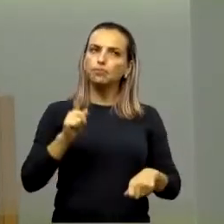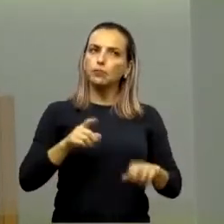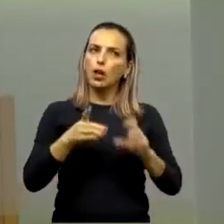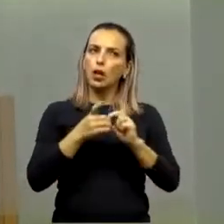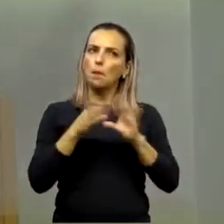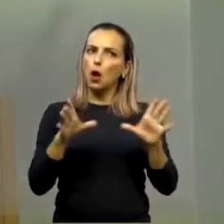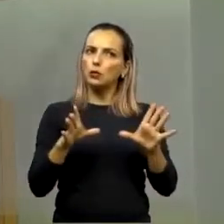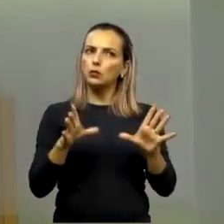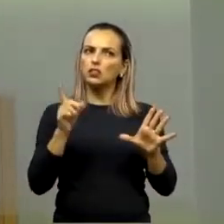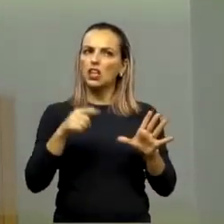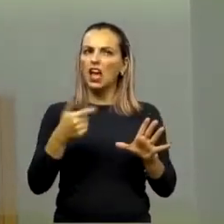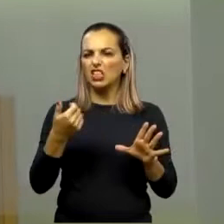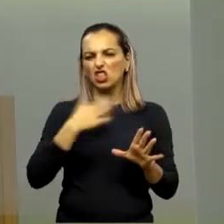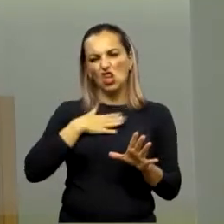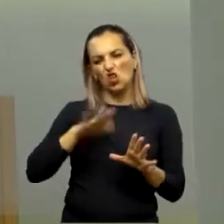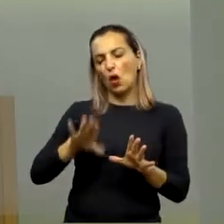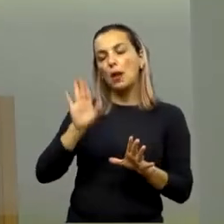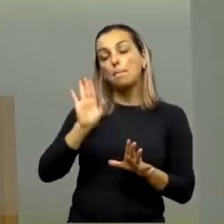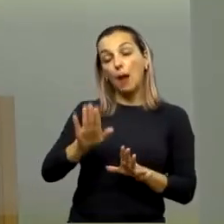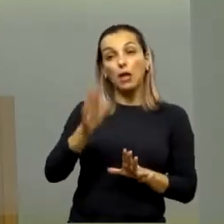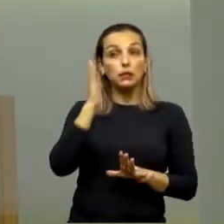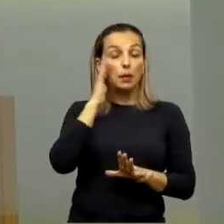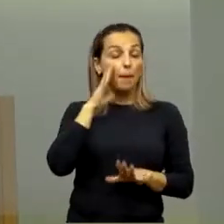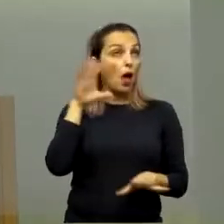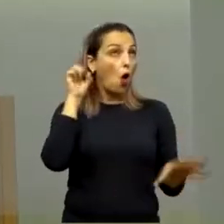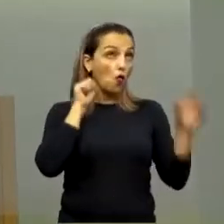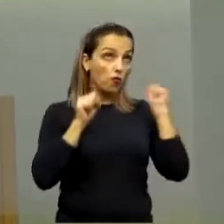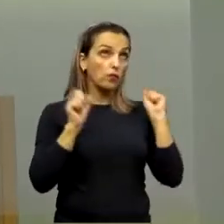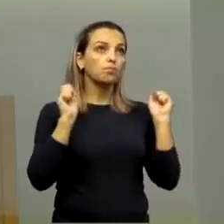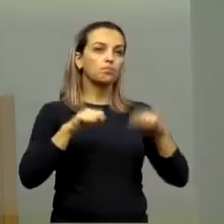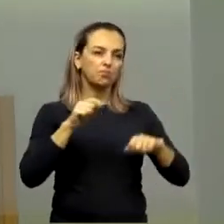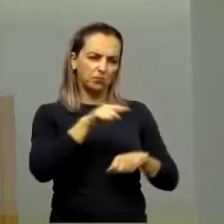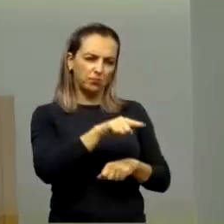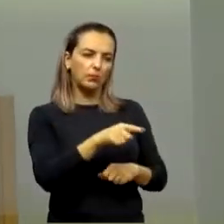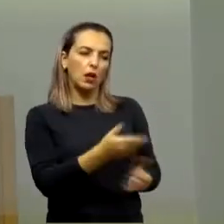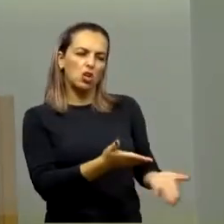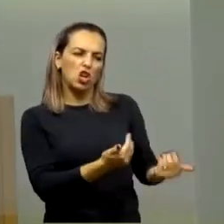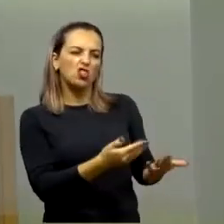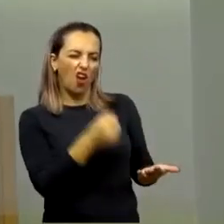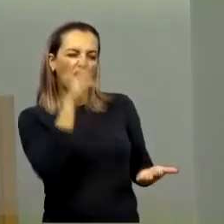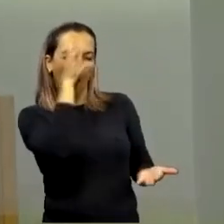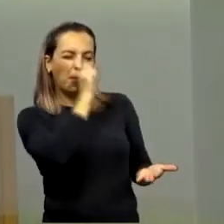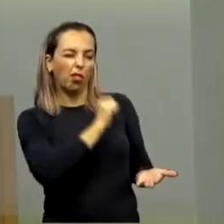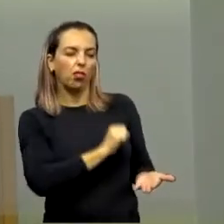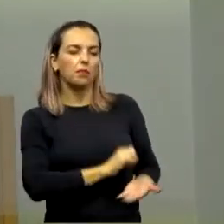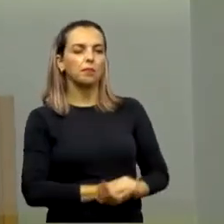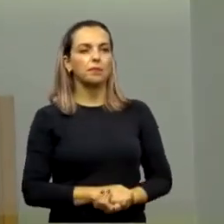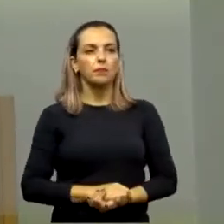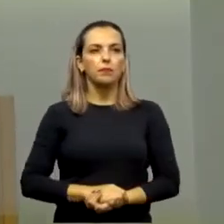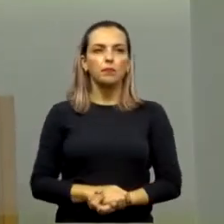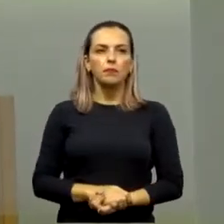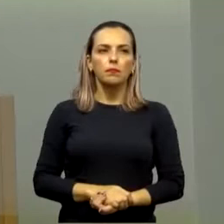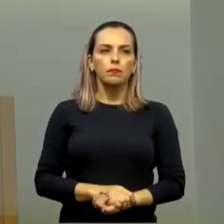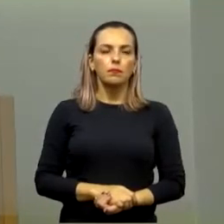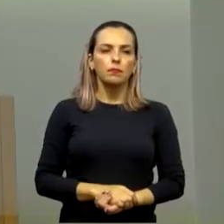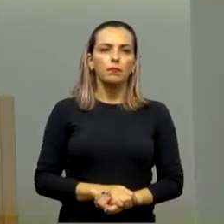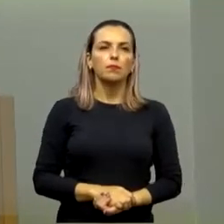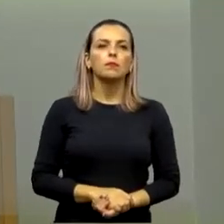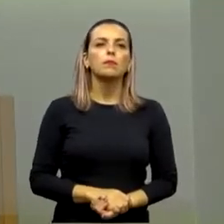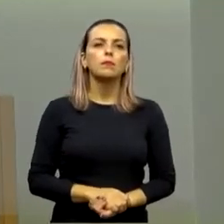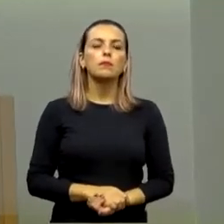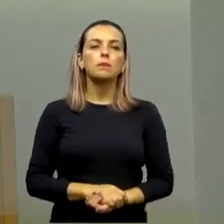Democracia mesmo ele não gostando mas tem que saber ouvir eu acho que ele é novo ele é frente Ah pois é